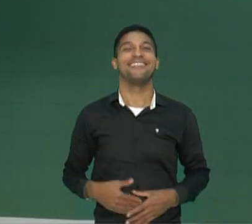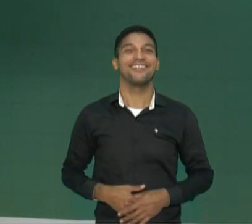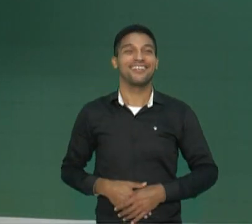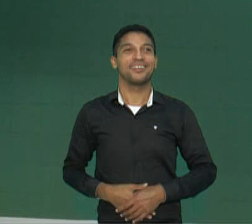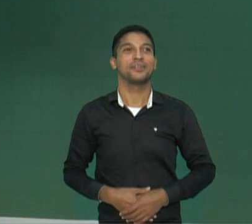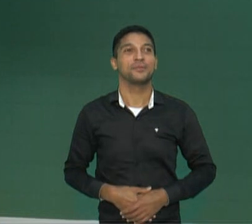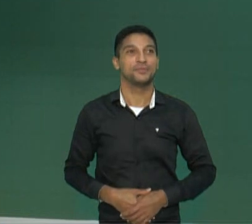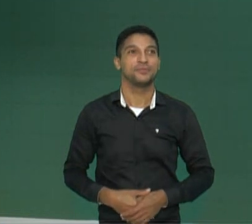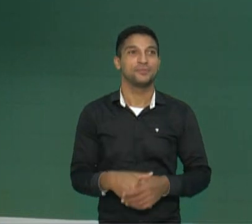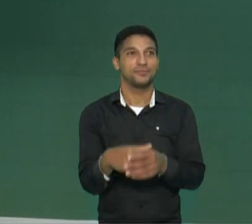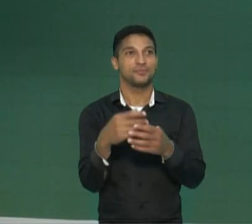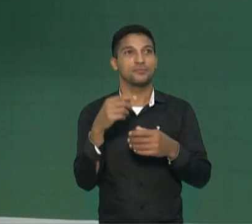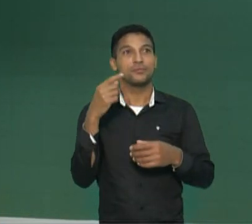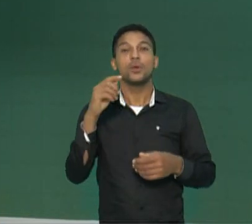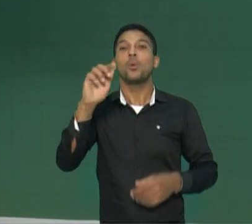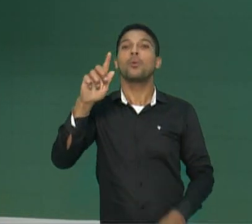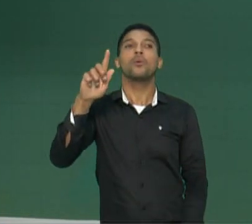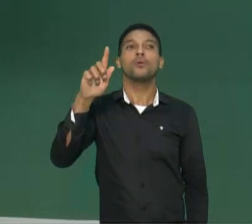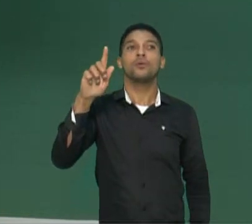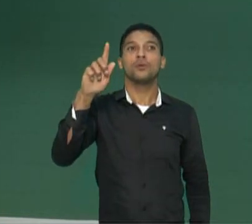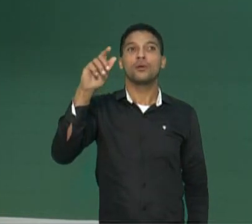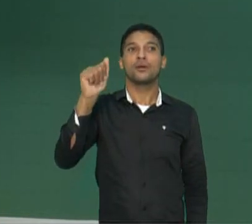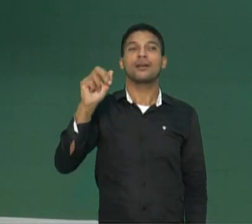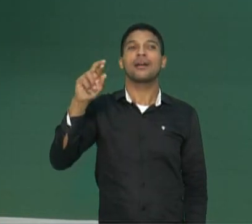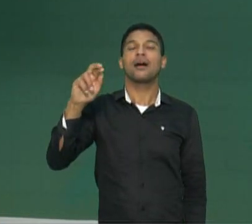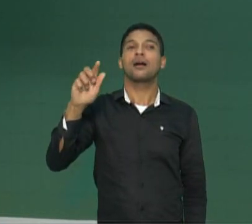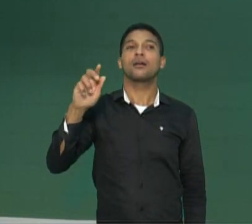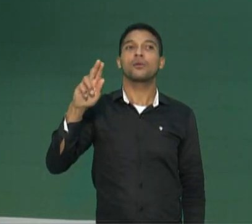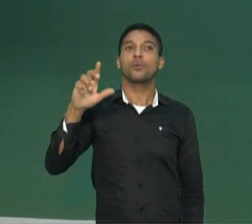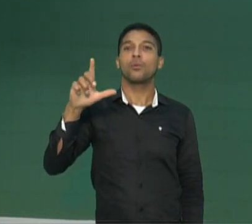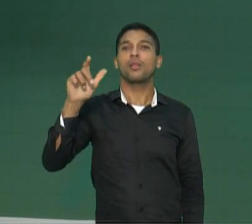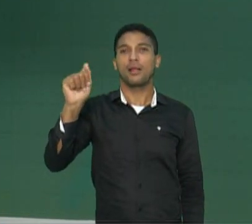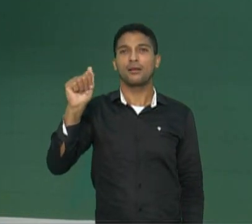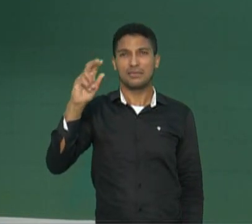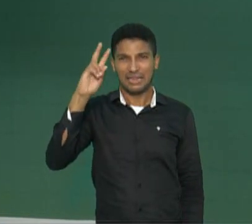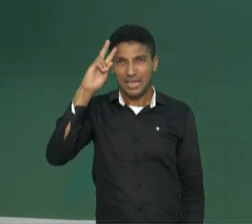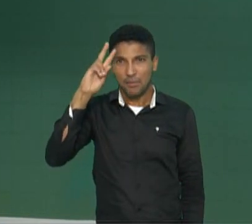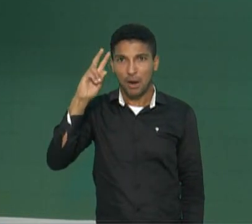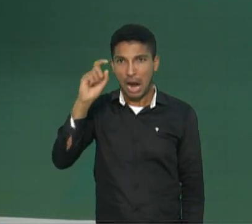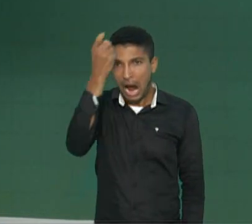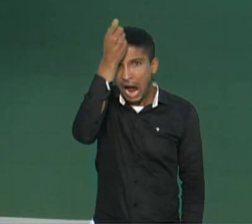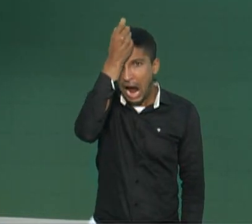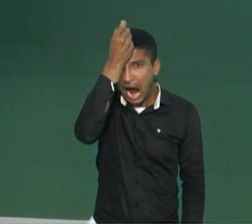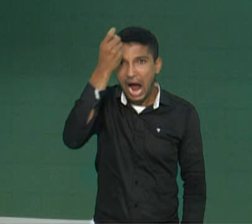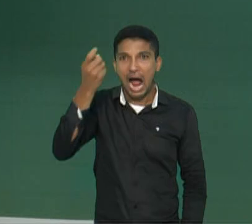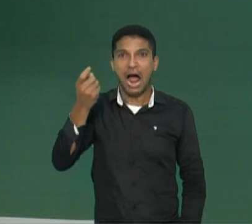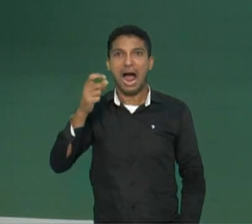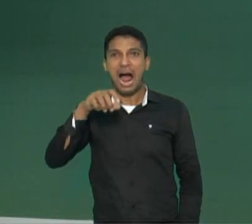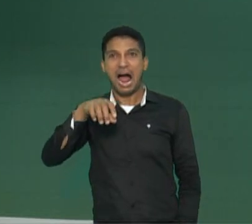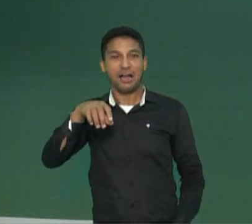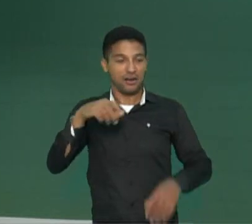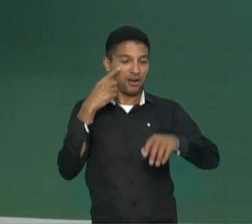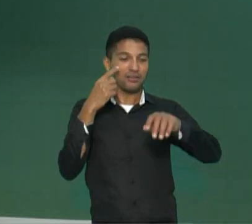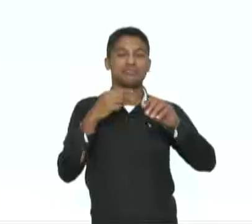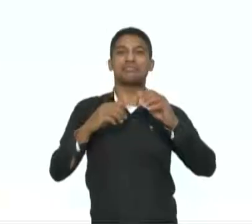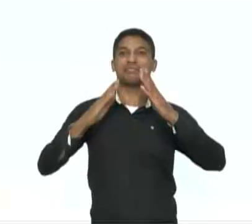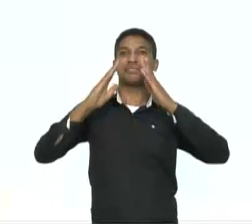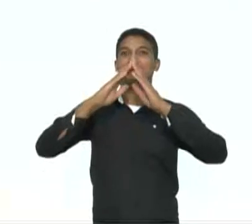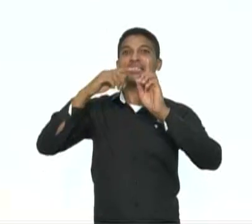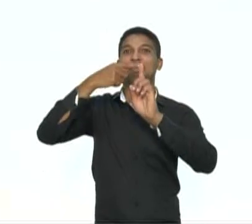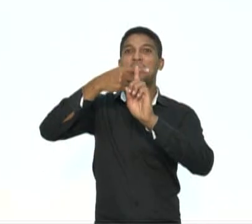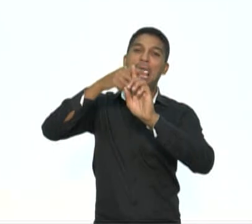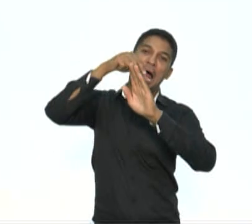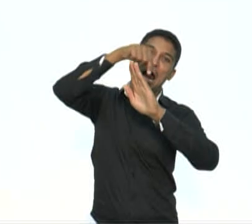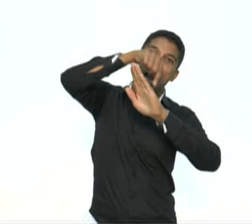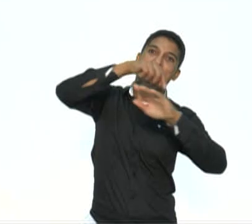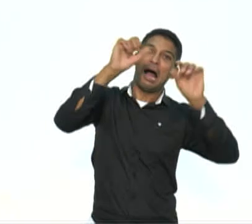gárgula? Tá? São representações do sonho dos escultores em respeito à concepção do juízo final. Representação do sonho. Função